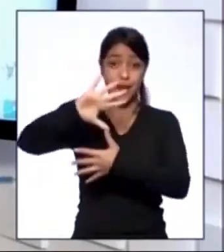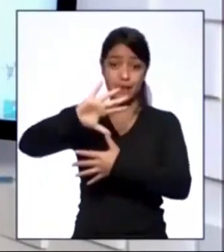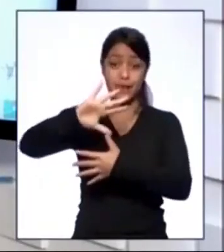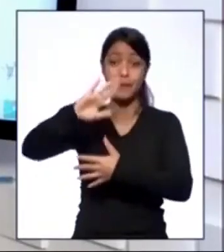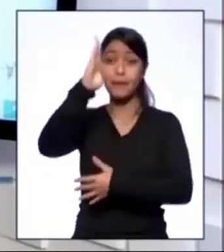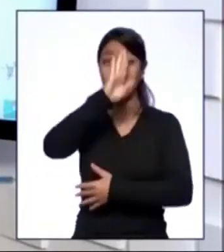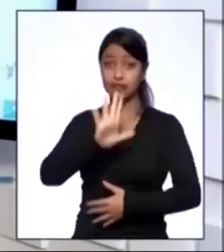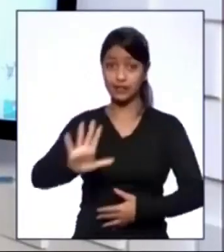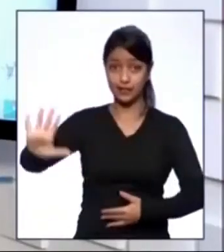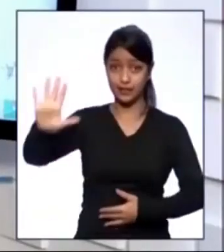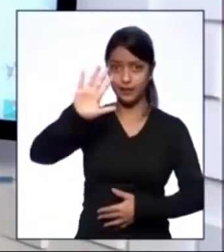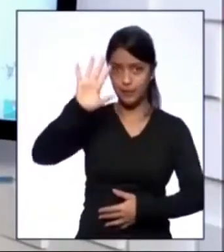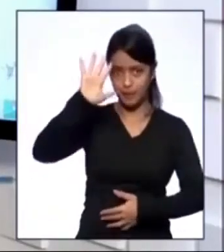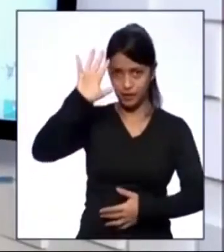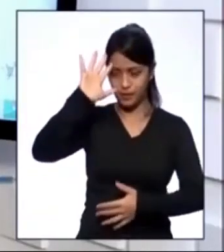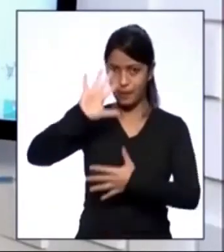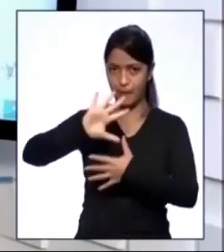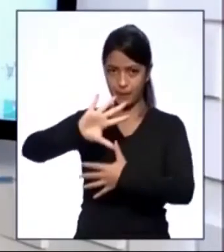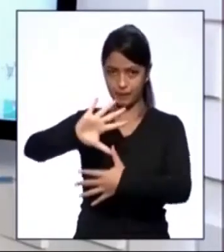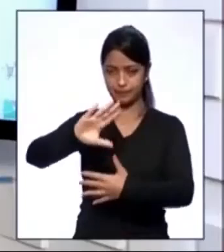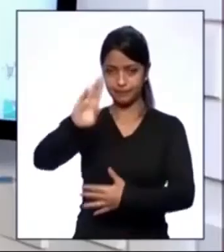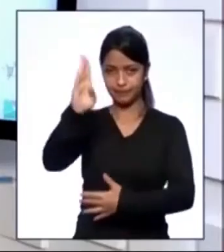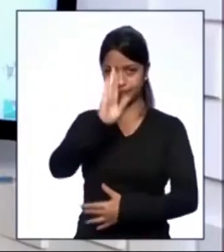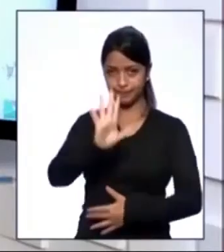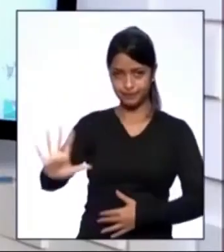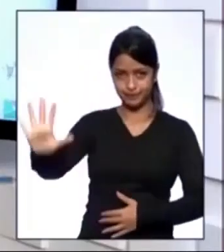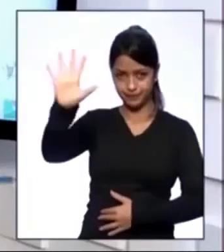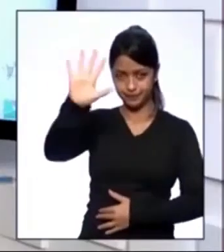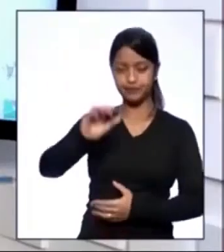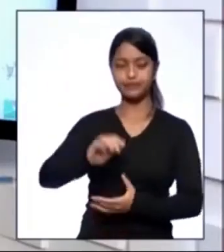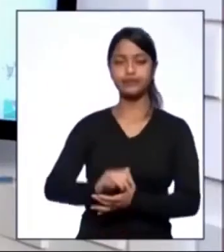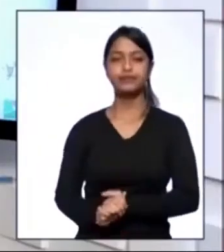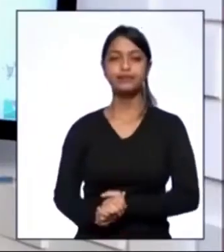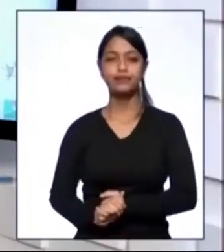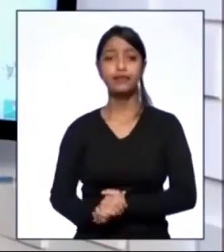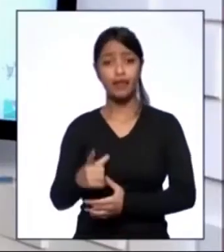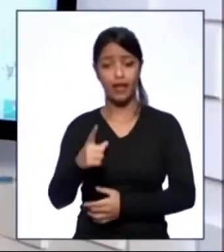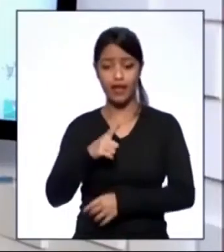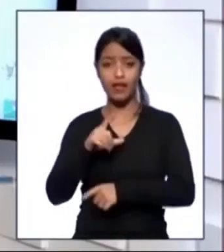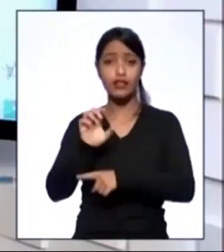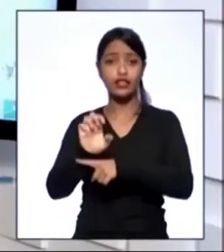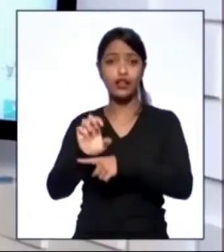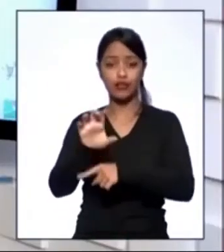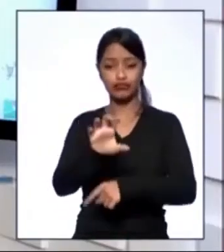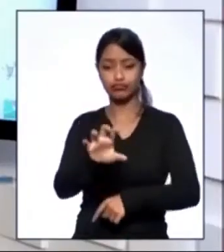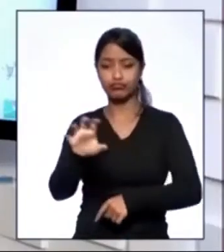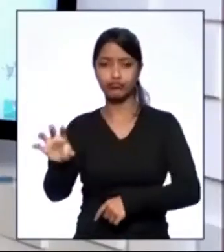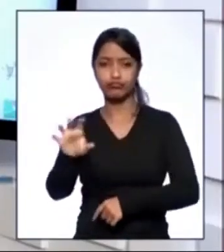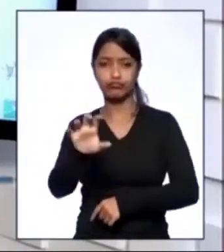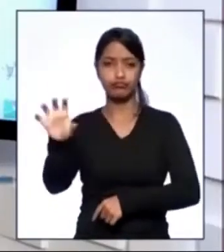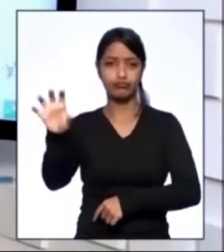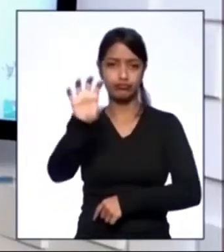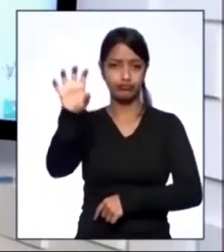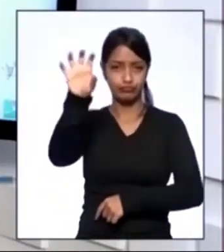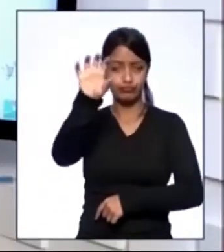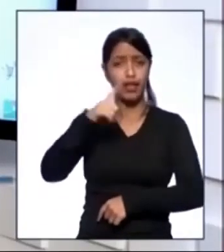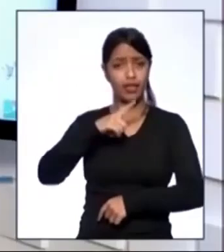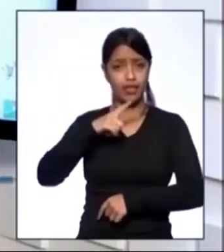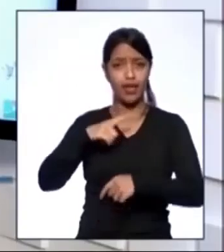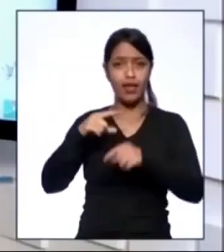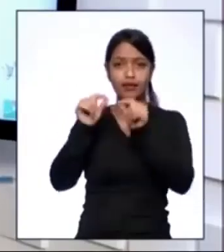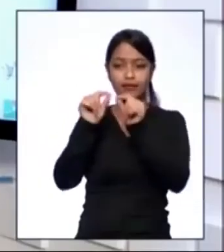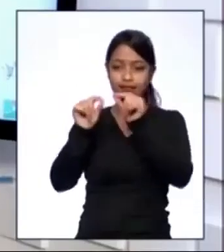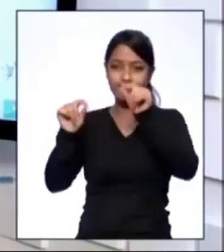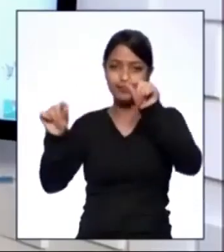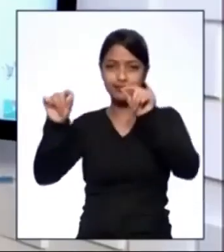Imagine esse mapa. Imagine agora que esse mapa, ele é todo desenhado por meio dos estados. Certo? Então existem umas linhas, elas são imaginárias,